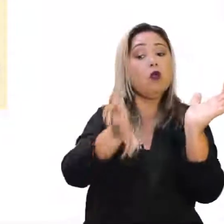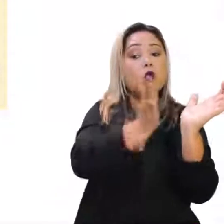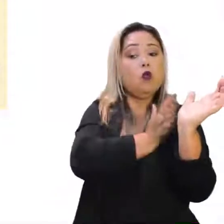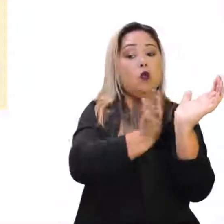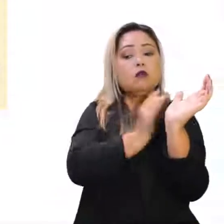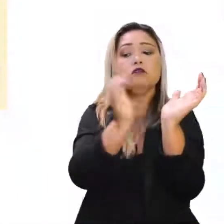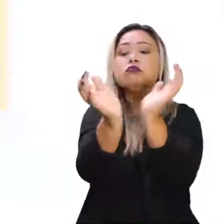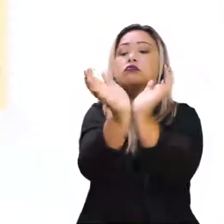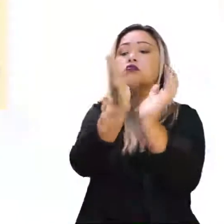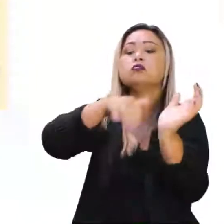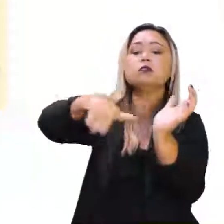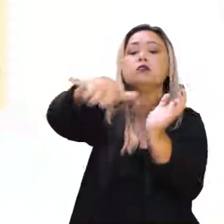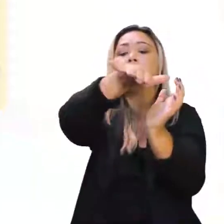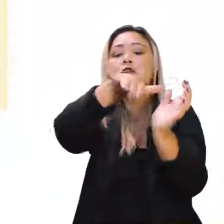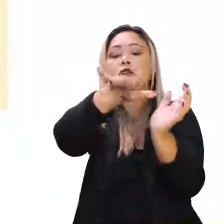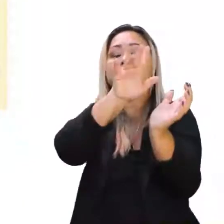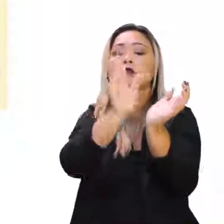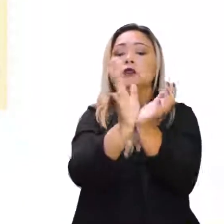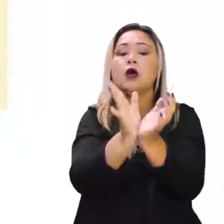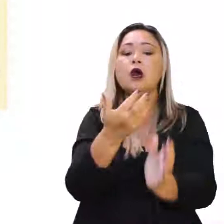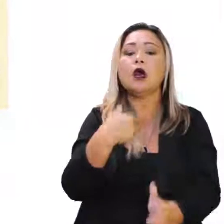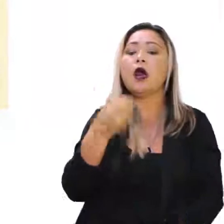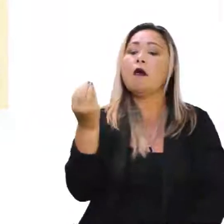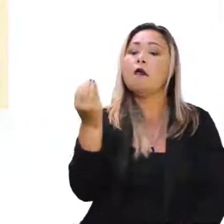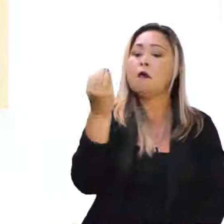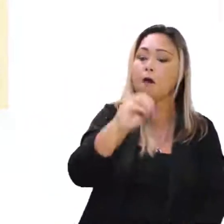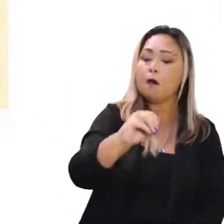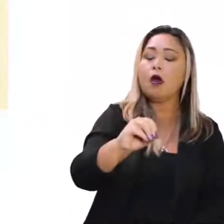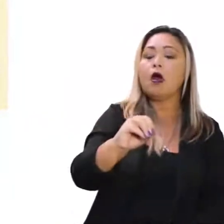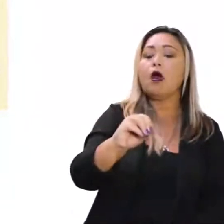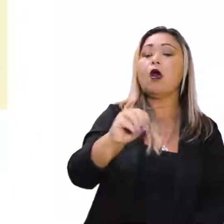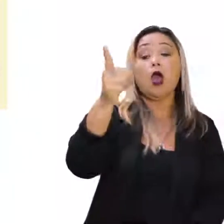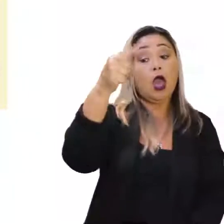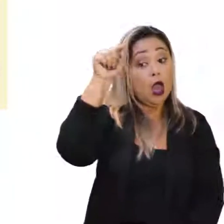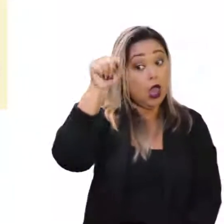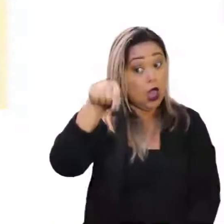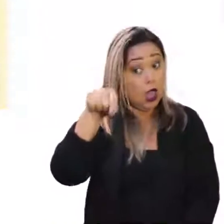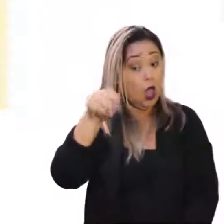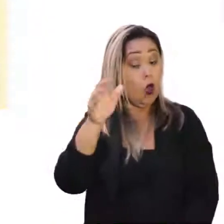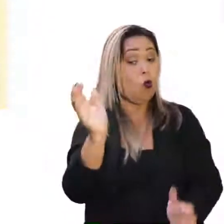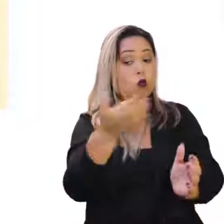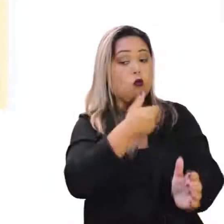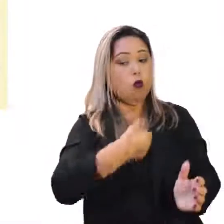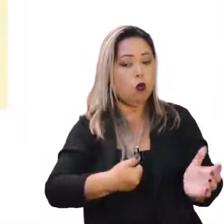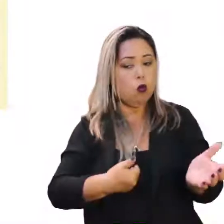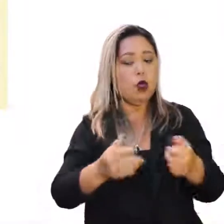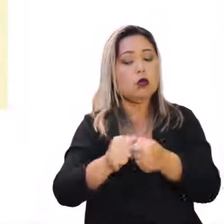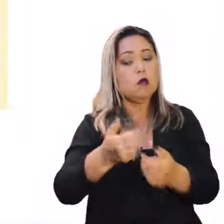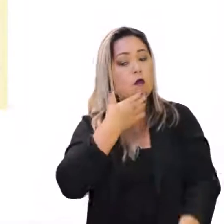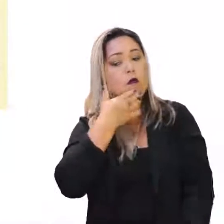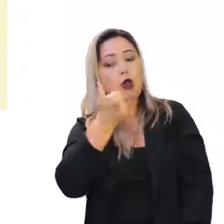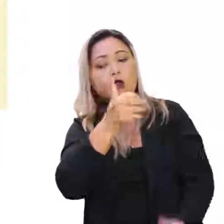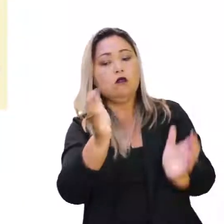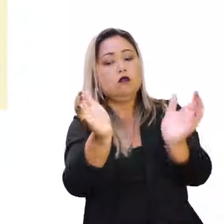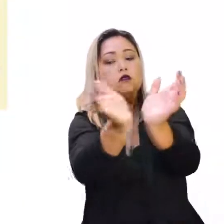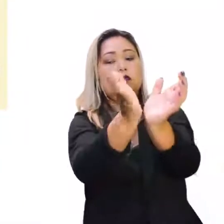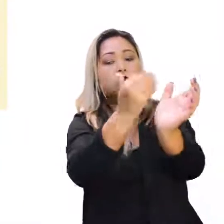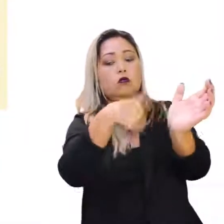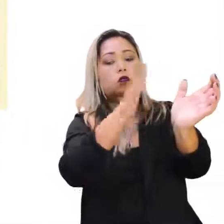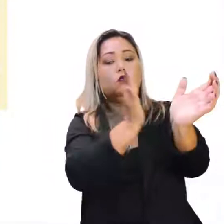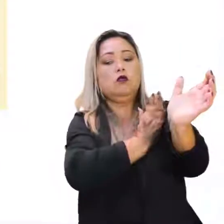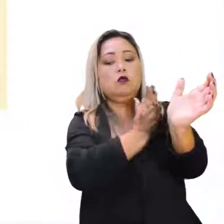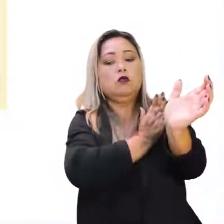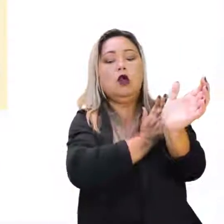né? É um governo a palavra diz exatamente isso, governo dos melhores. E os melhores para eles eram